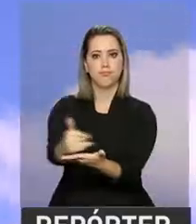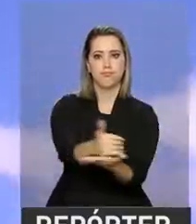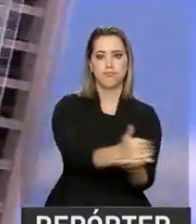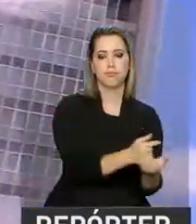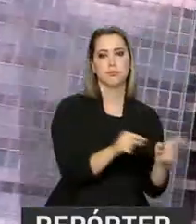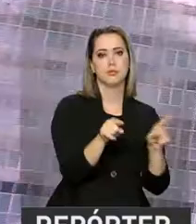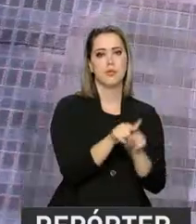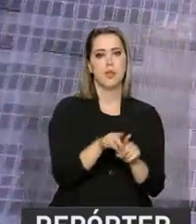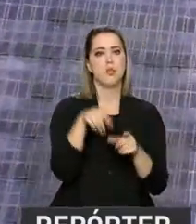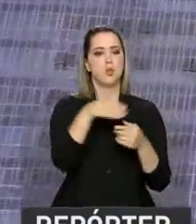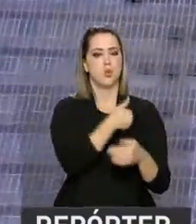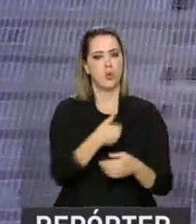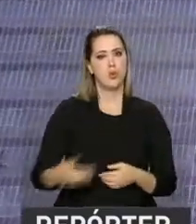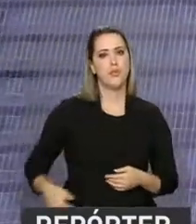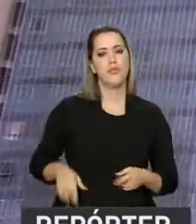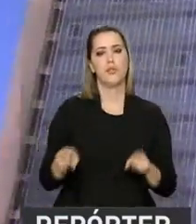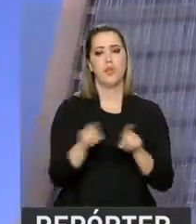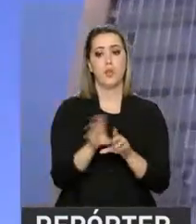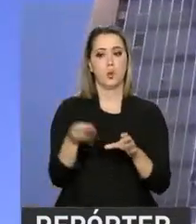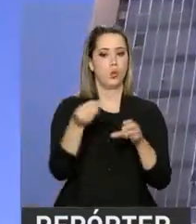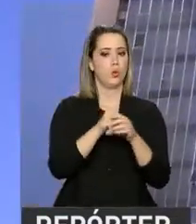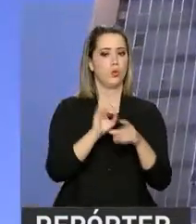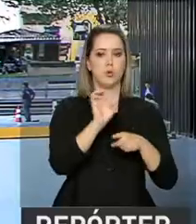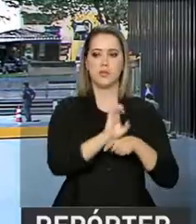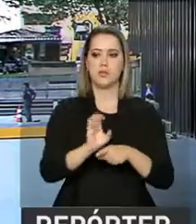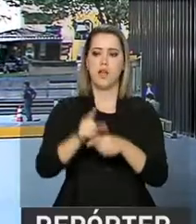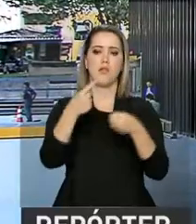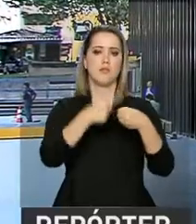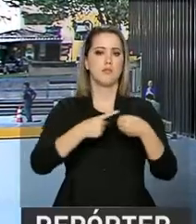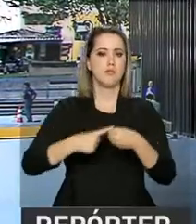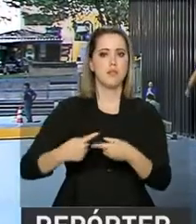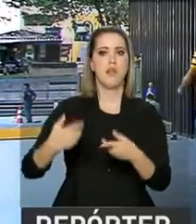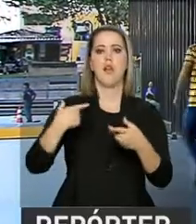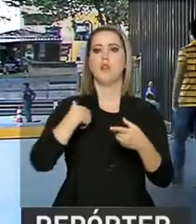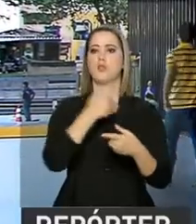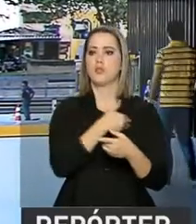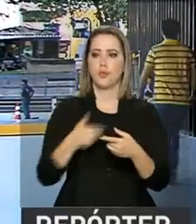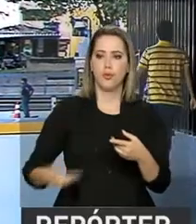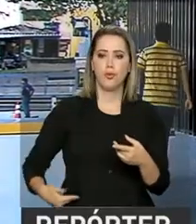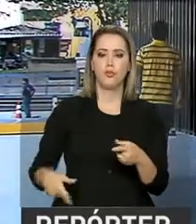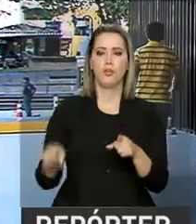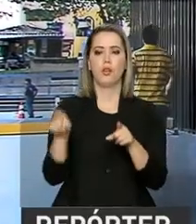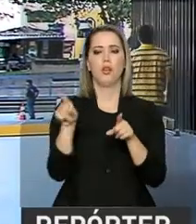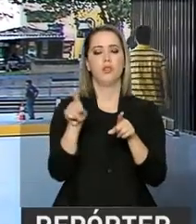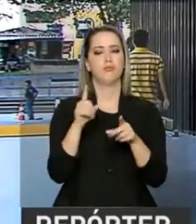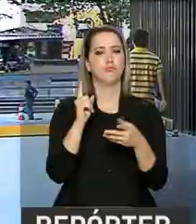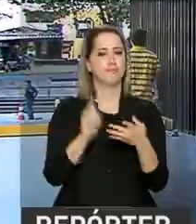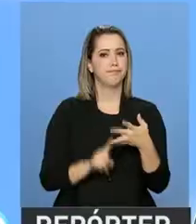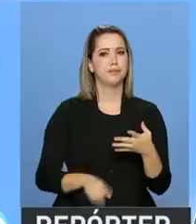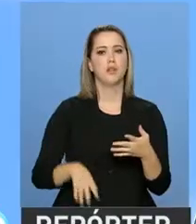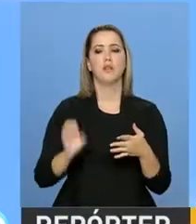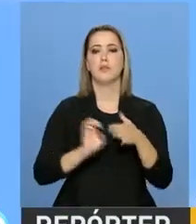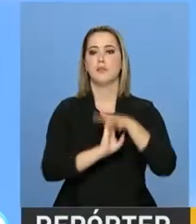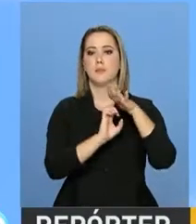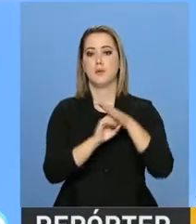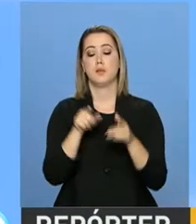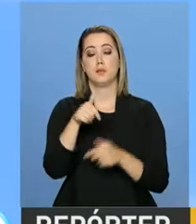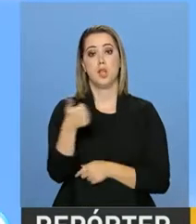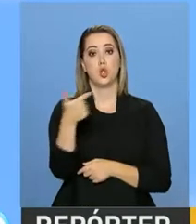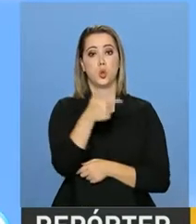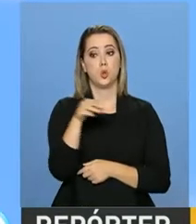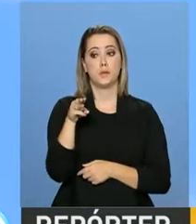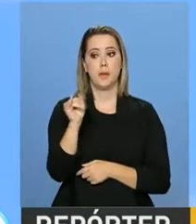estados, municípios e empresas estatais. Segundo o Banco Central, o saldo positivo foi de 12 bilhões